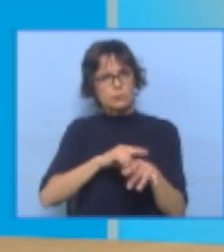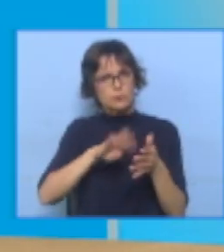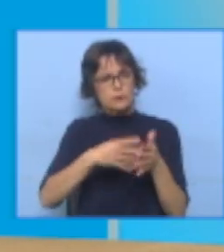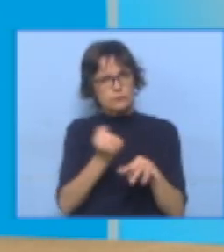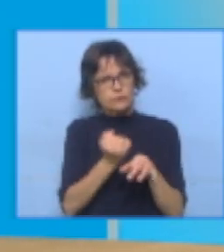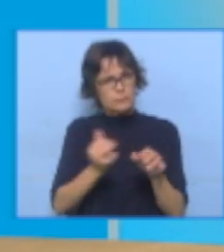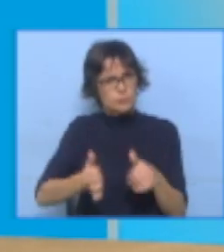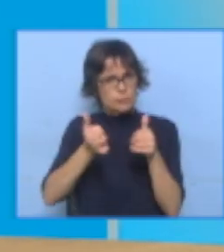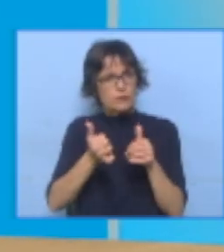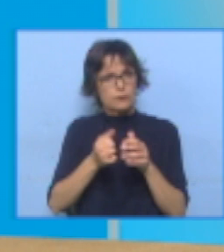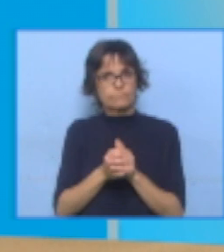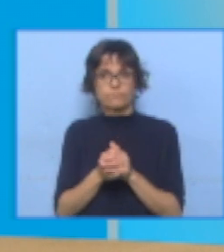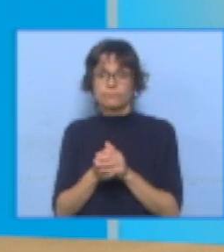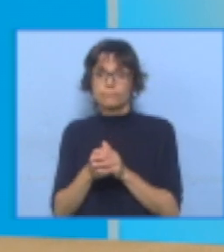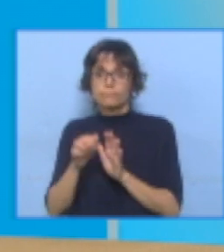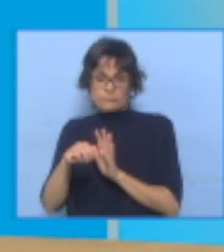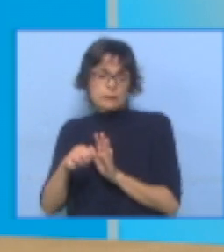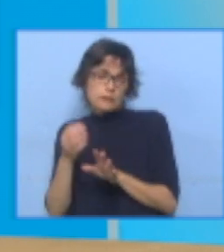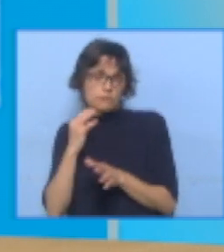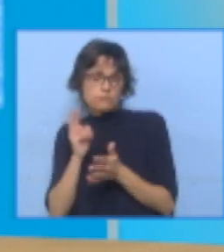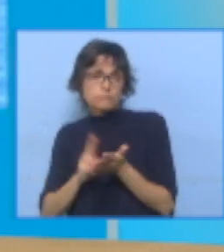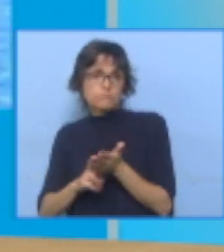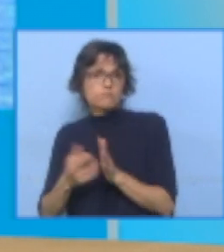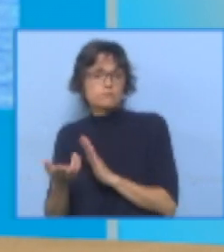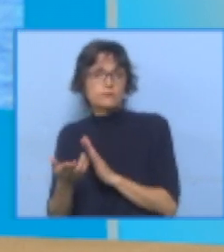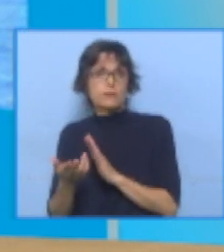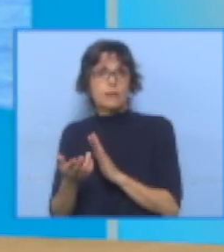comparação, por exemplo, entre a Dinamarca e Portugal. Em Portugal,